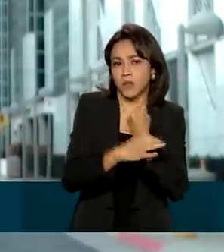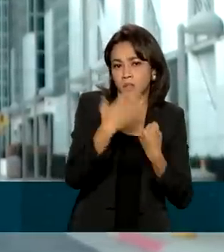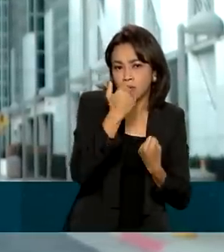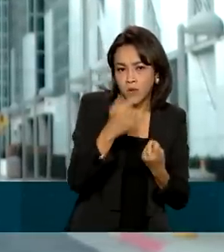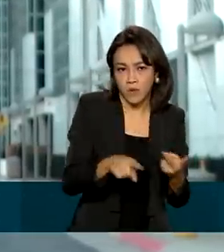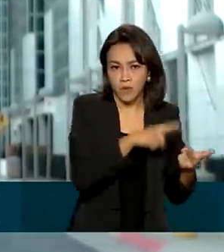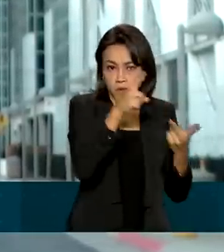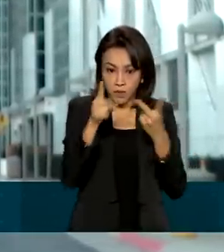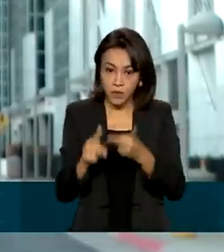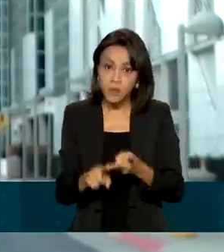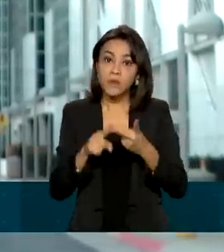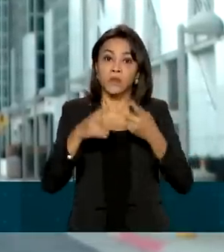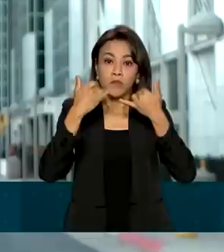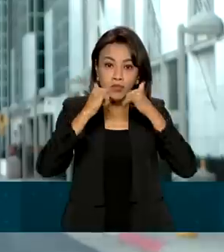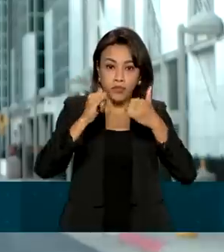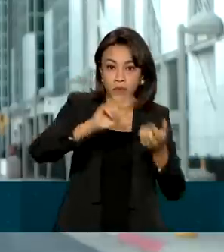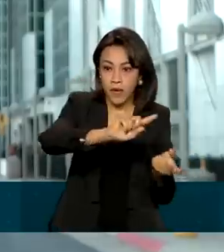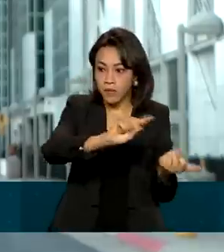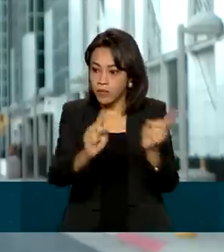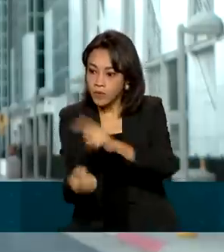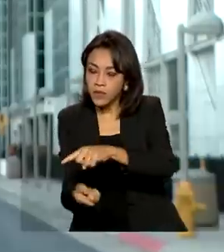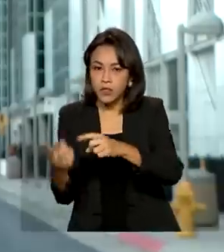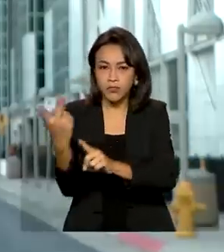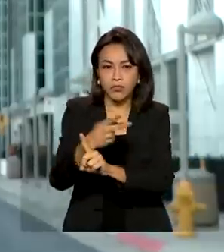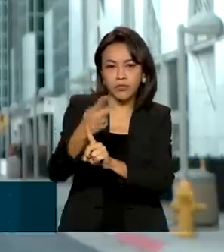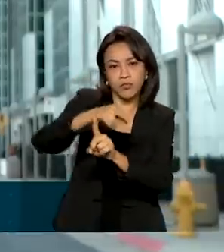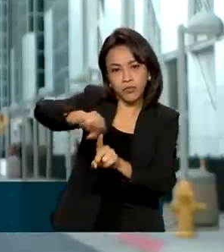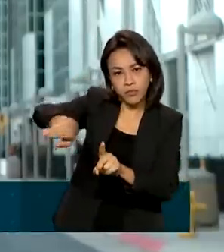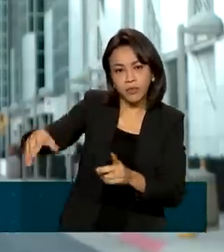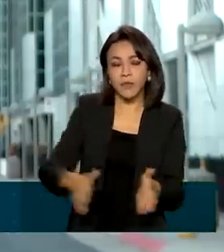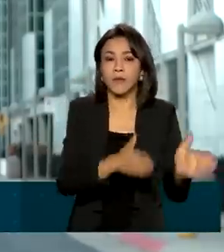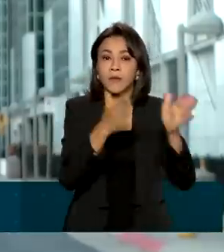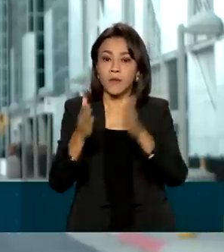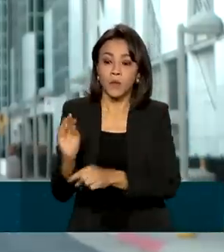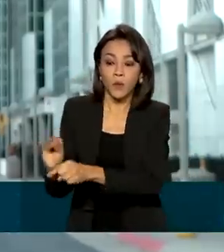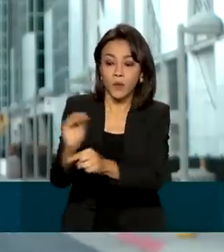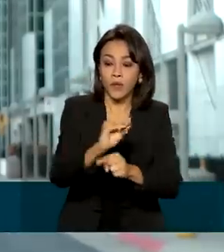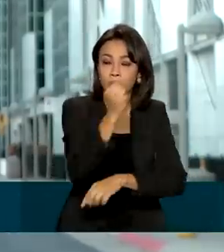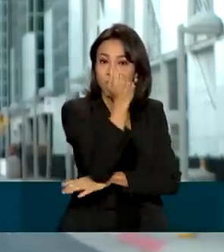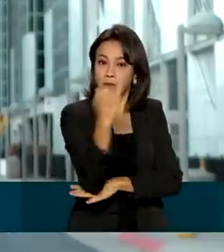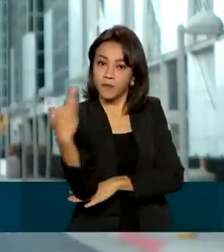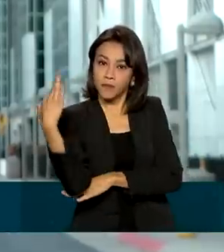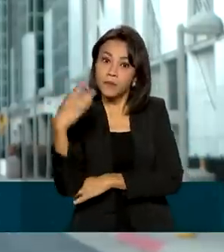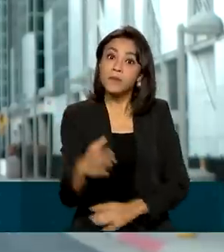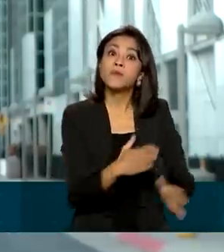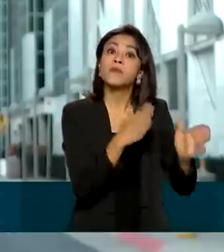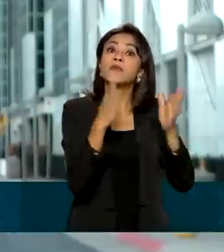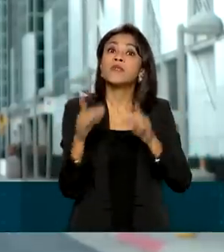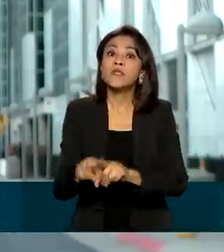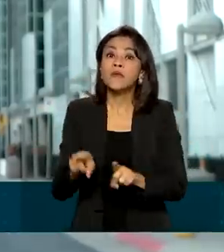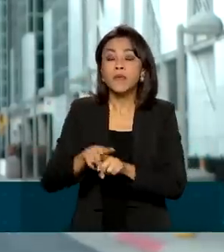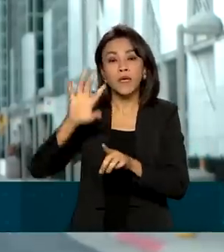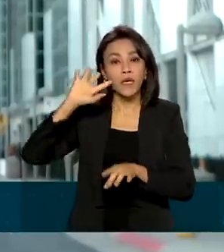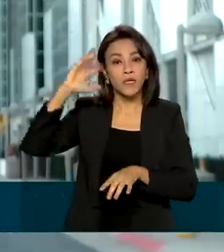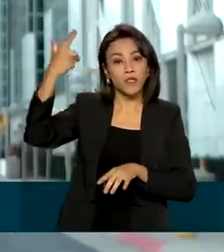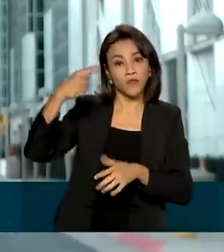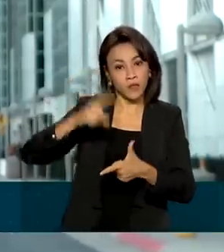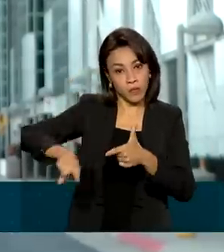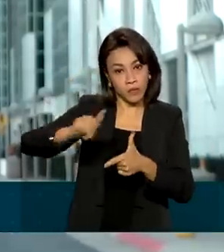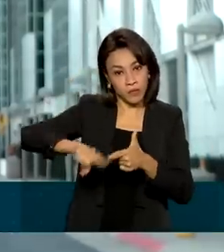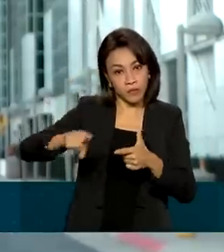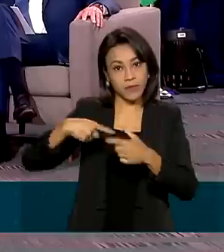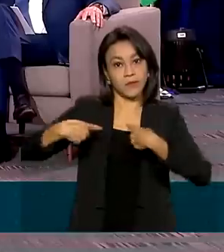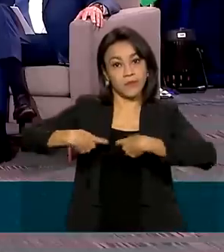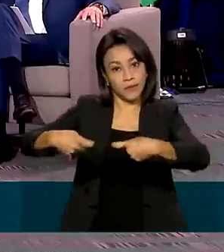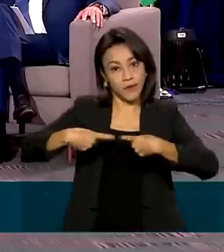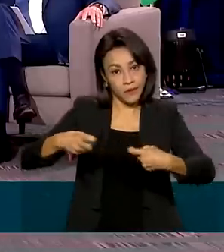transição energética para fontes renováveis, preservação ambiental e, inclusive, soluções para pôr fim à guerra entre Rússia e